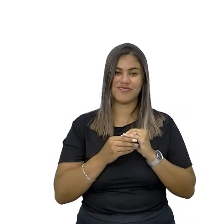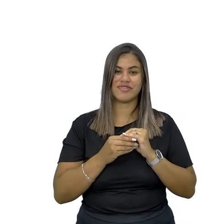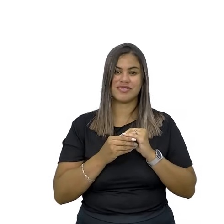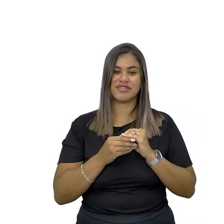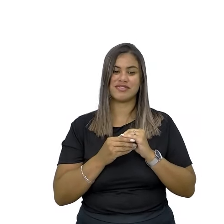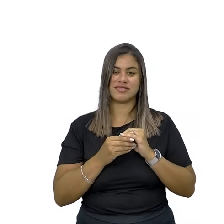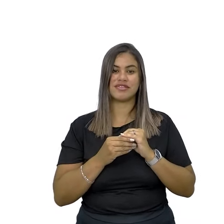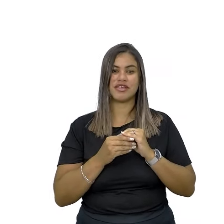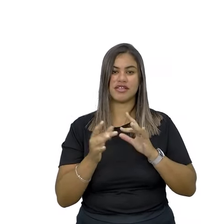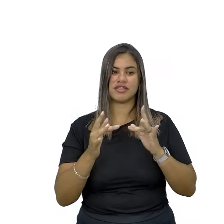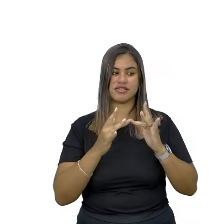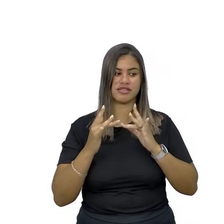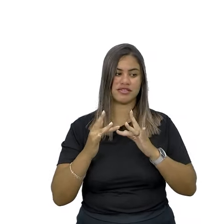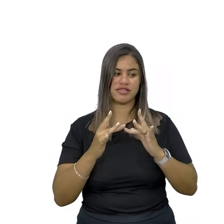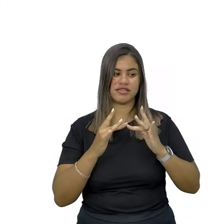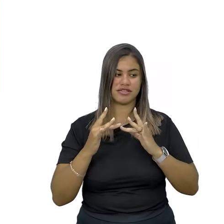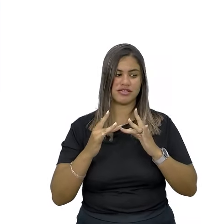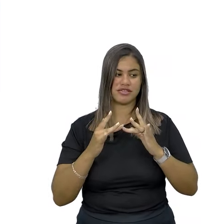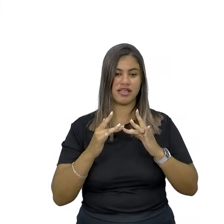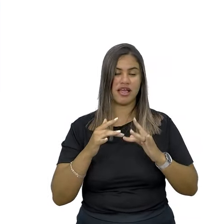conexão.